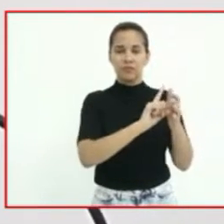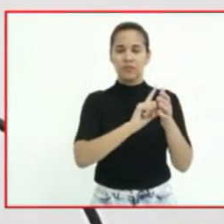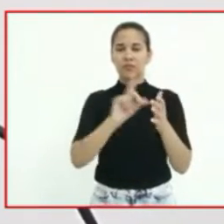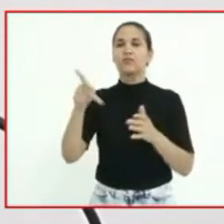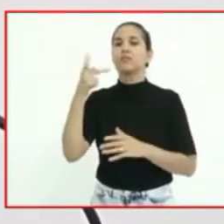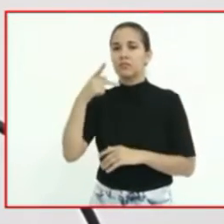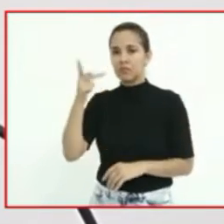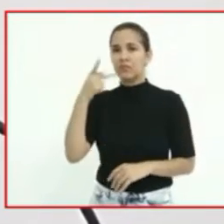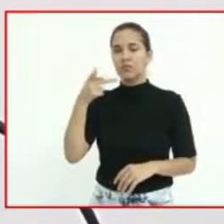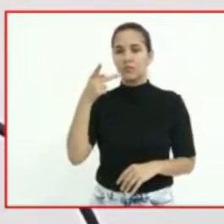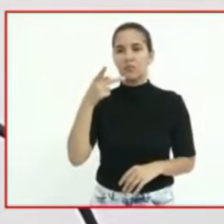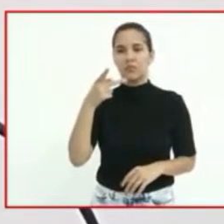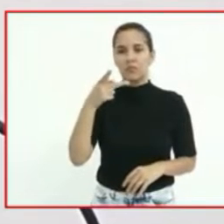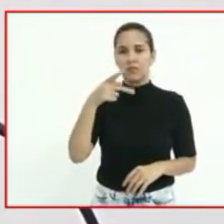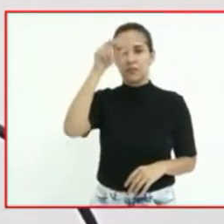sozinho, falar com o prefeito.